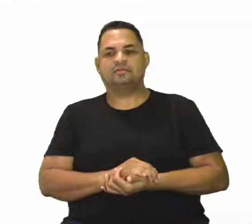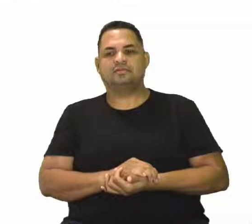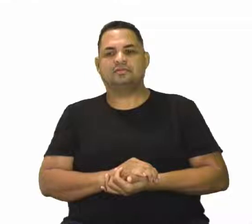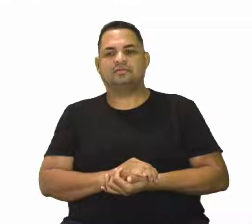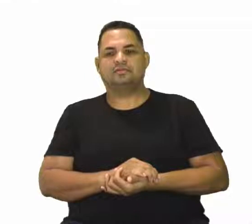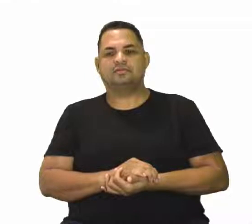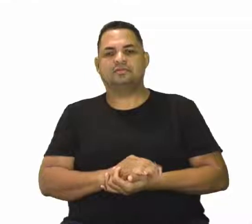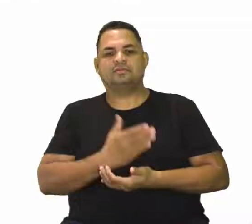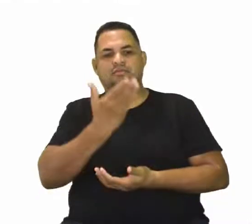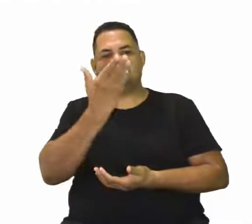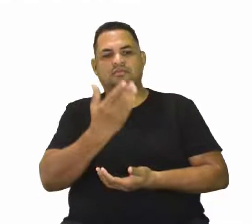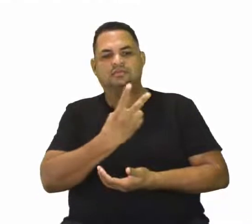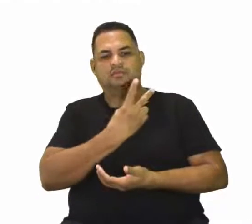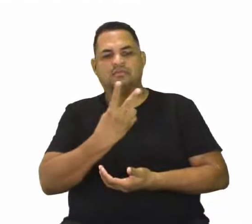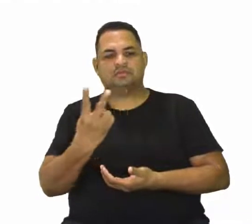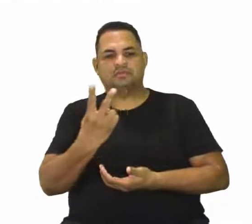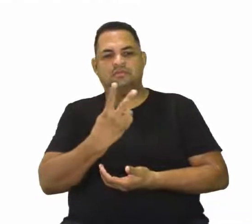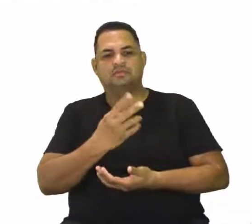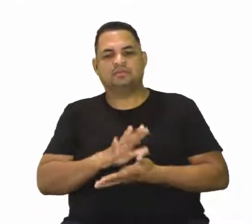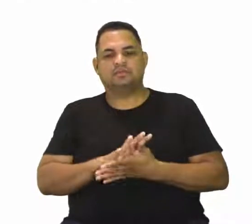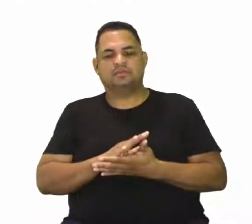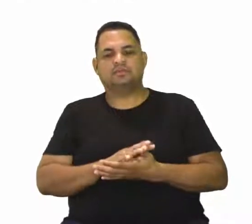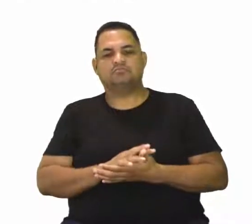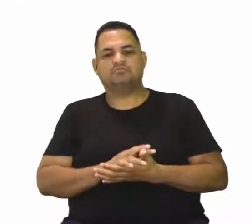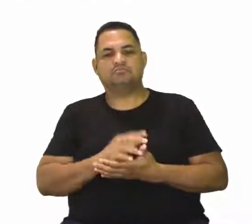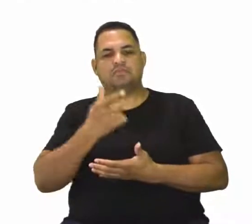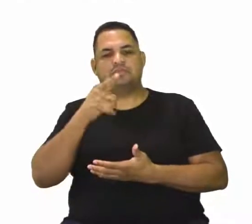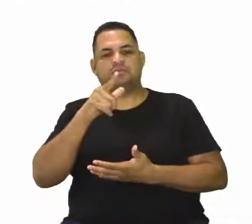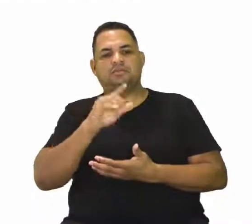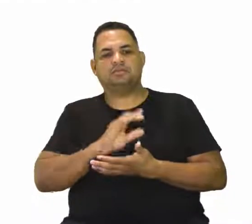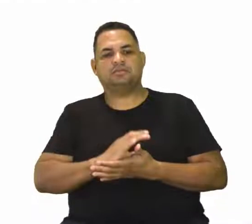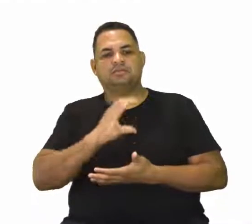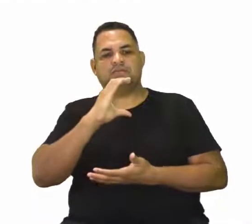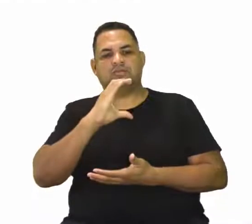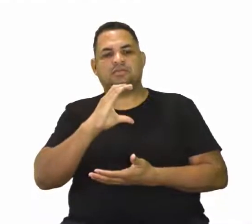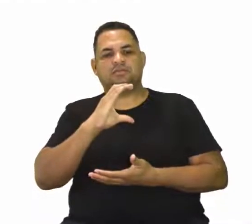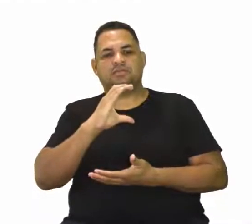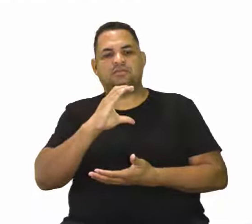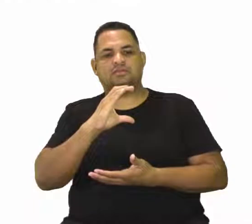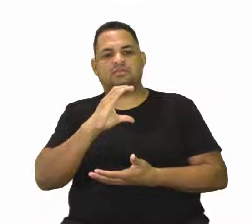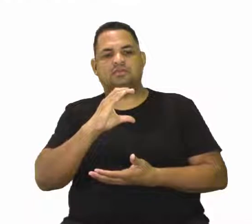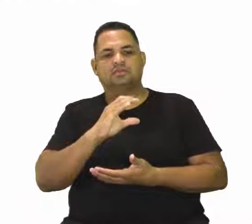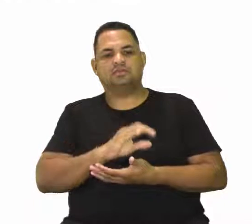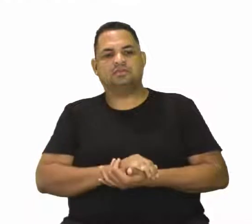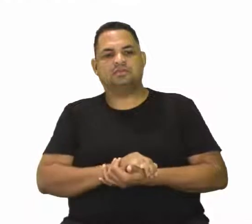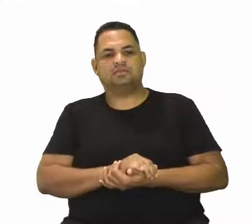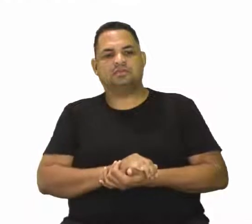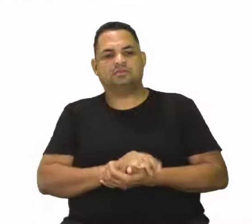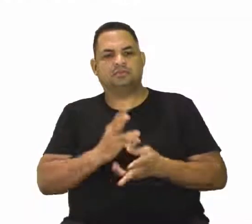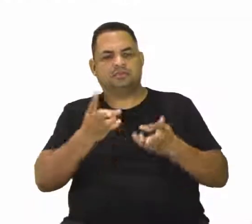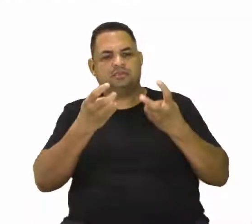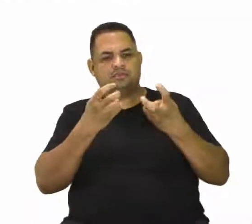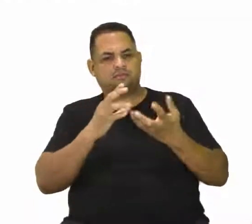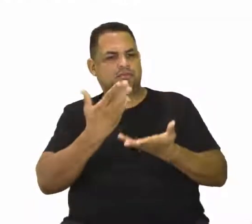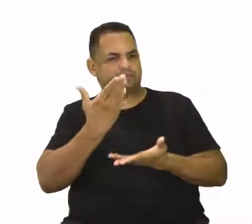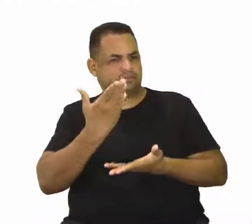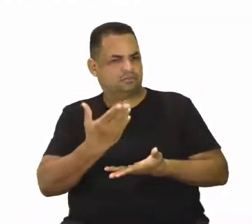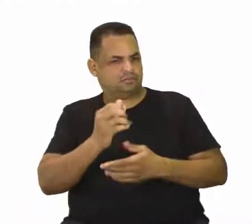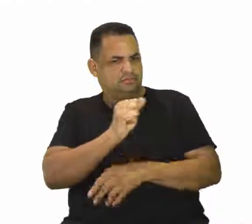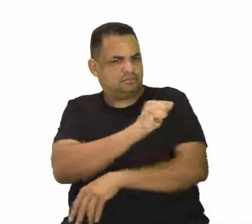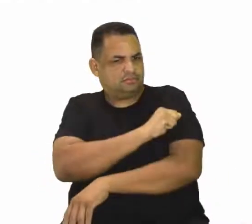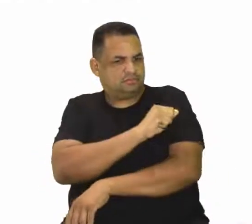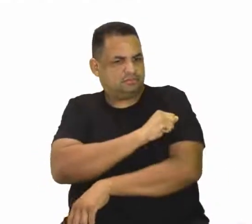e se repetida né duas vezes aí tanto a letra C que mandei para ele né percebeu aluno é